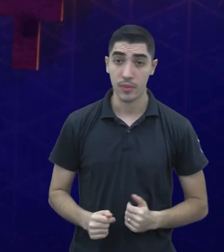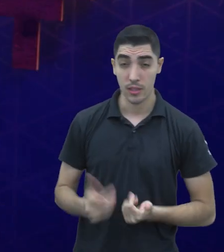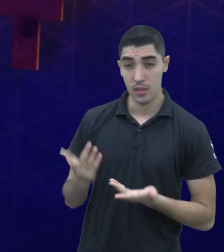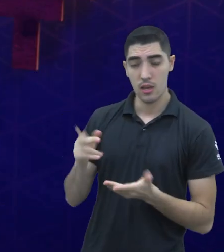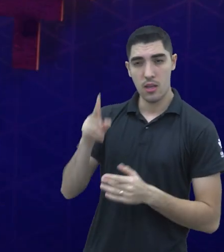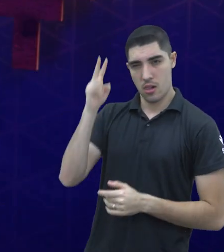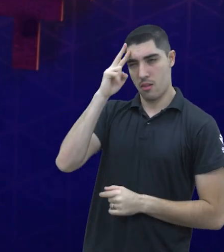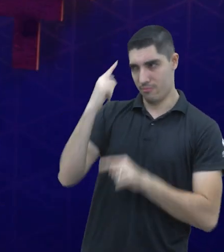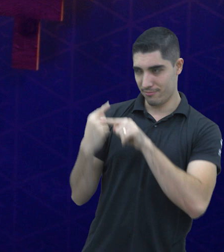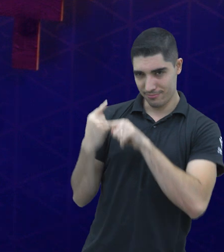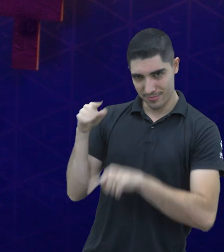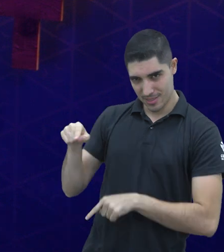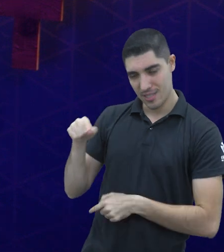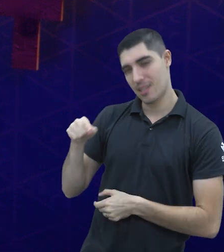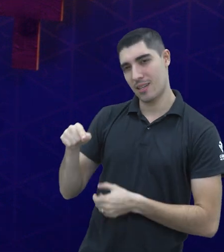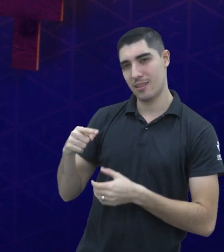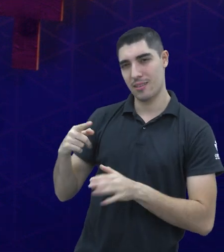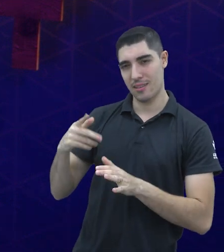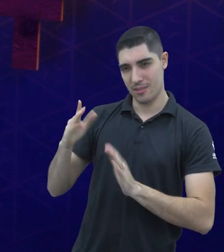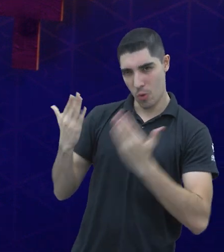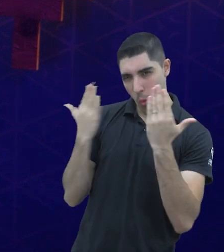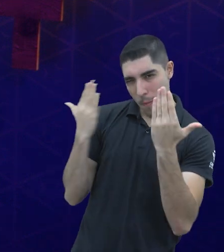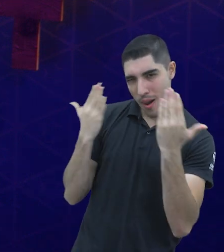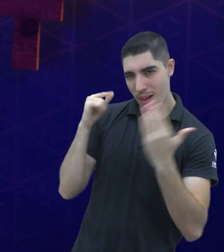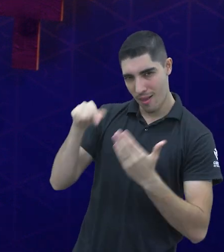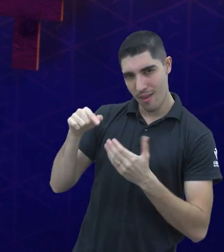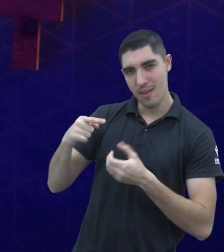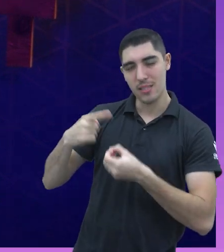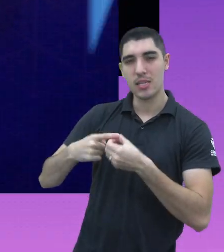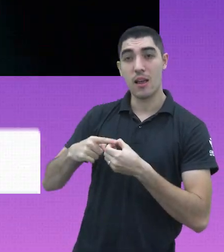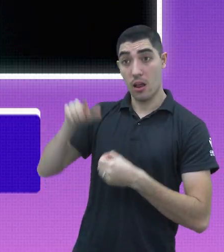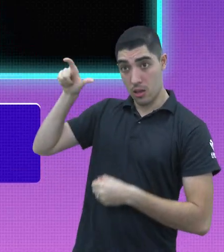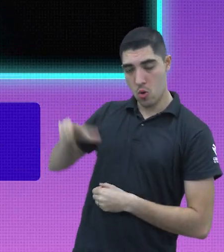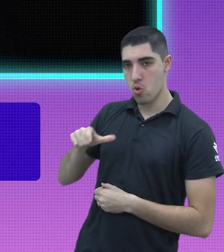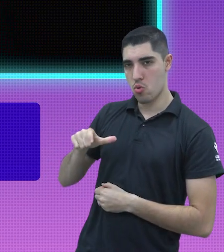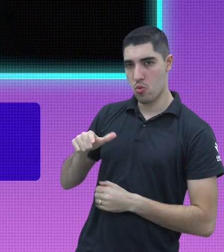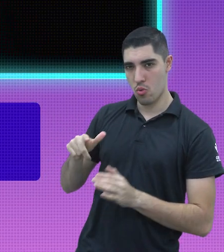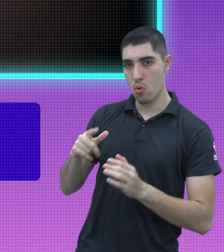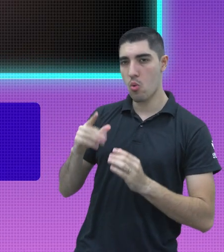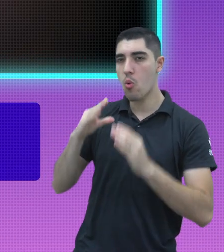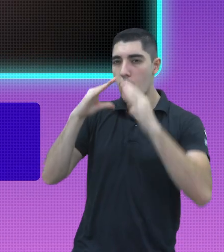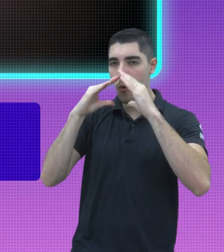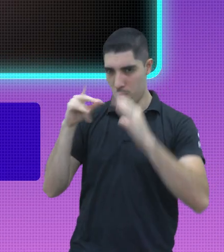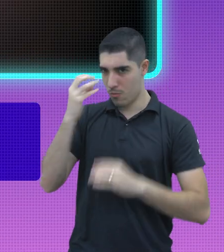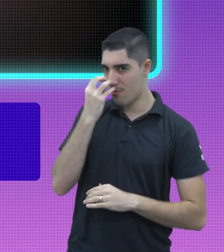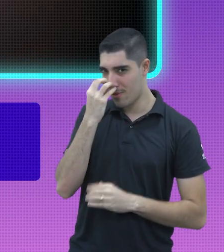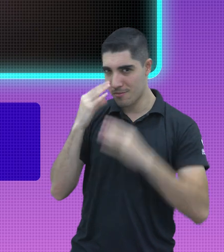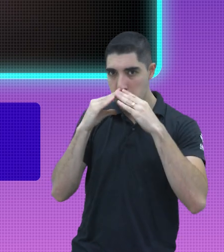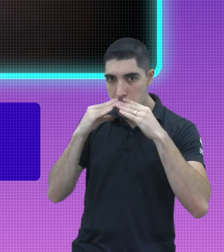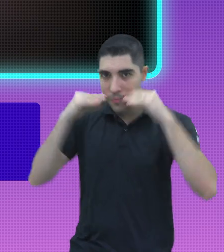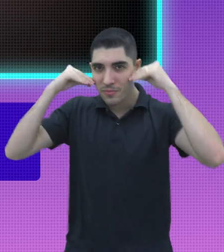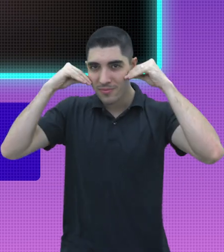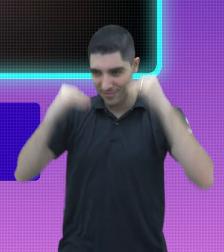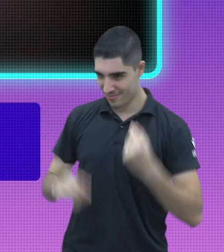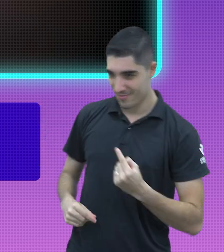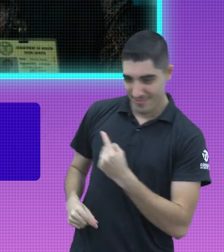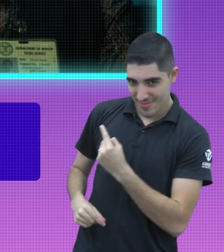uma analogia lá em Gotham, por exemplo, que a gente colocou na escalada, o Coringa, ele não é